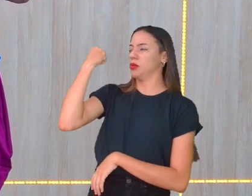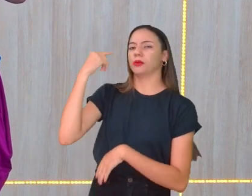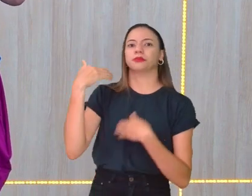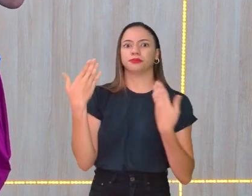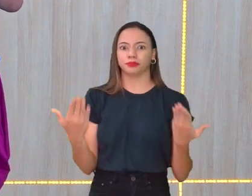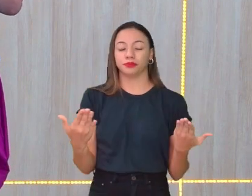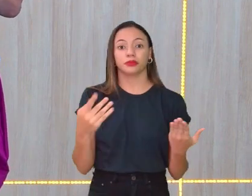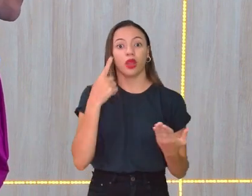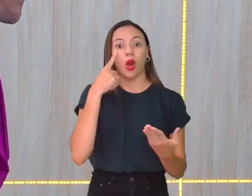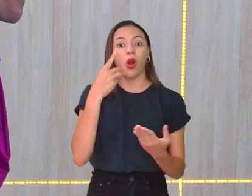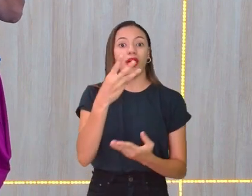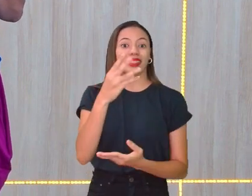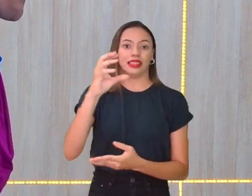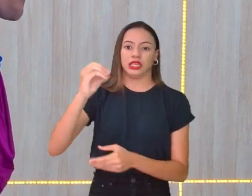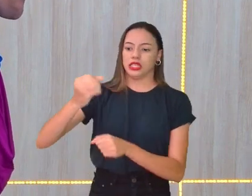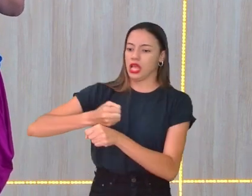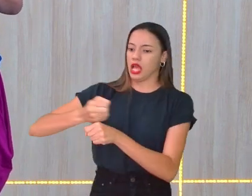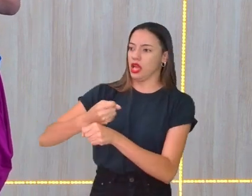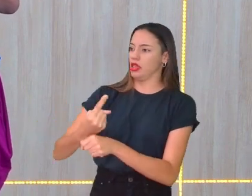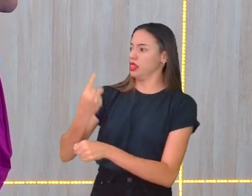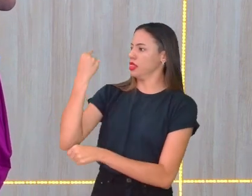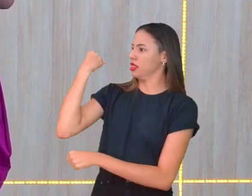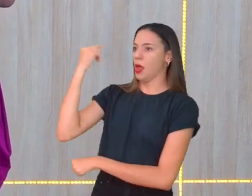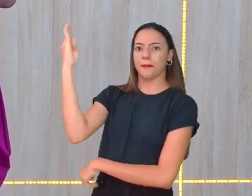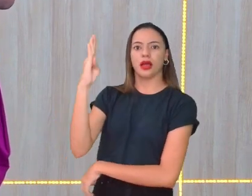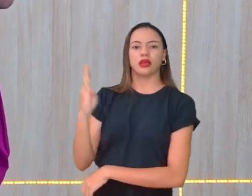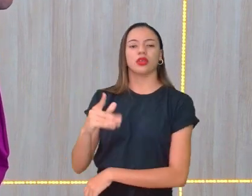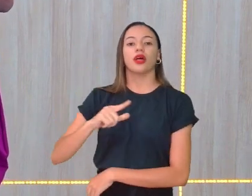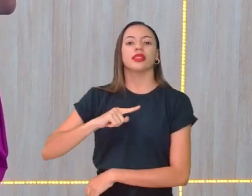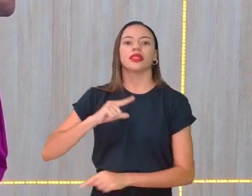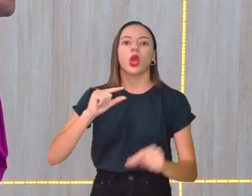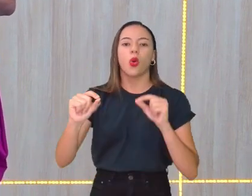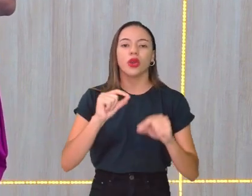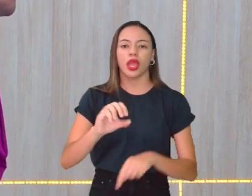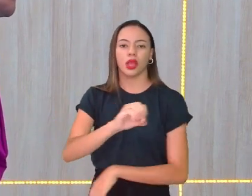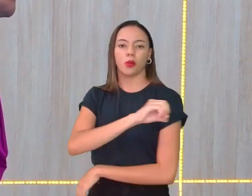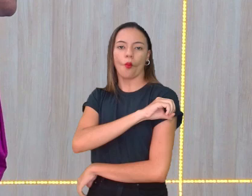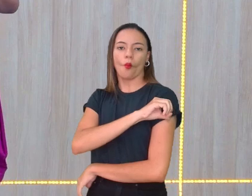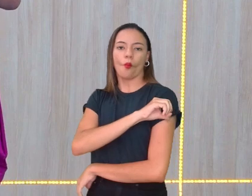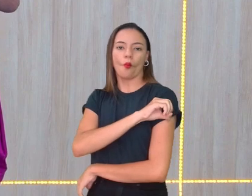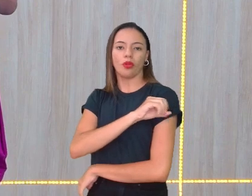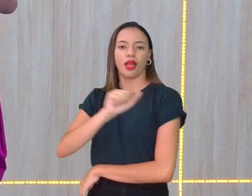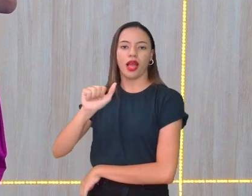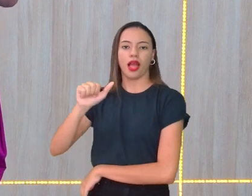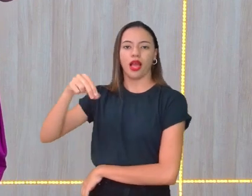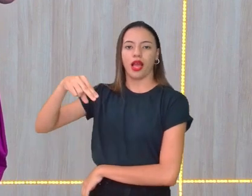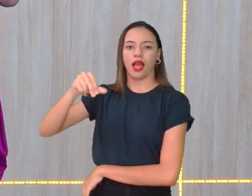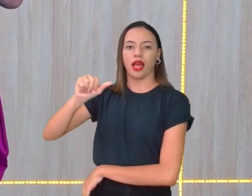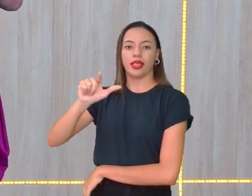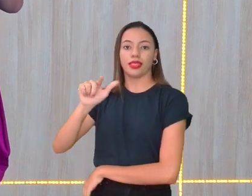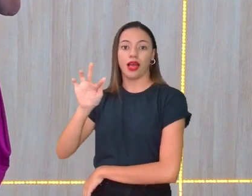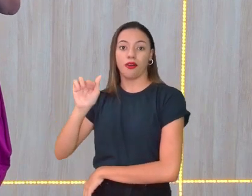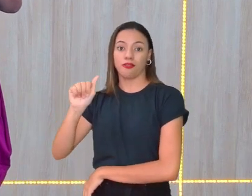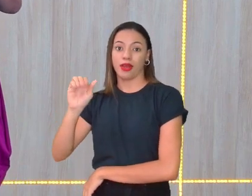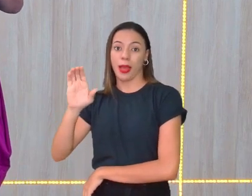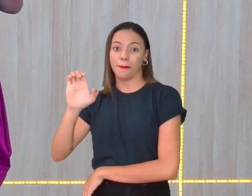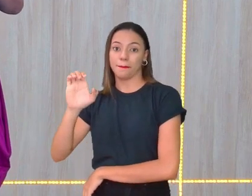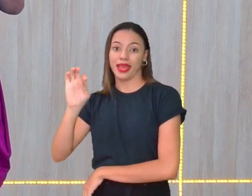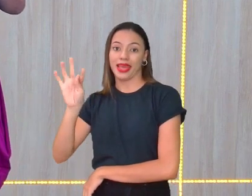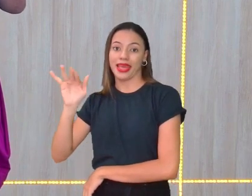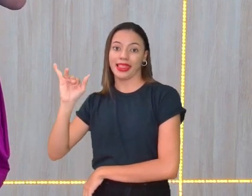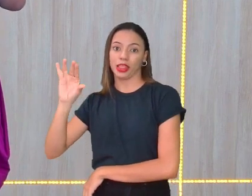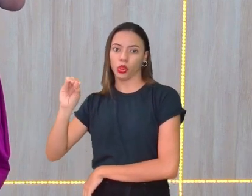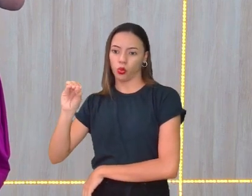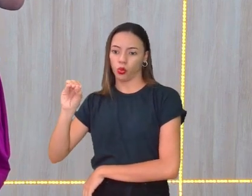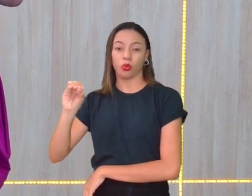há 30 anos atrás, no Brasil, havia um índice altíssimo de analfabetismo, veja, no século XX,